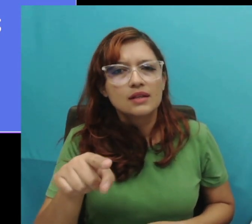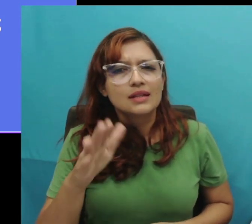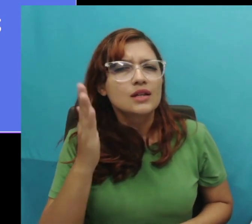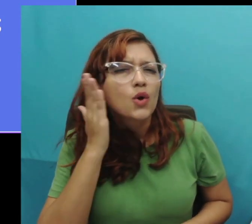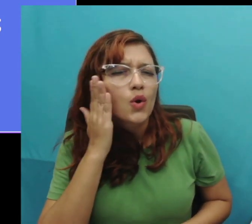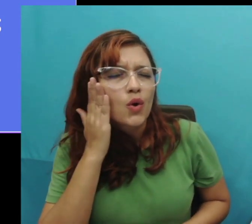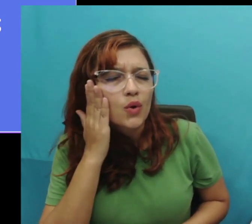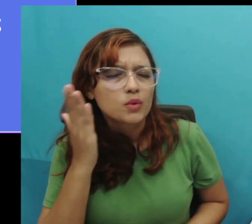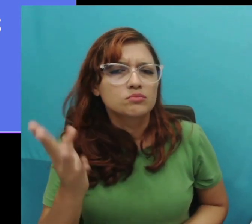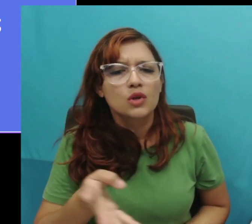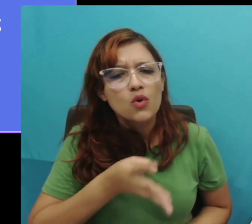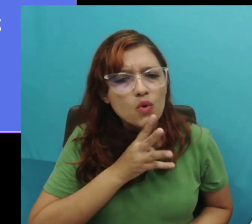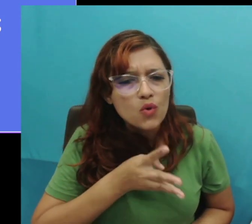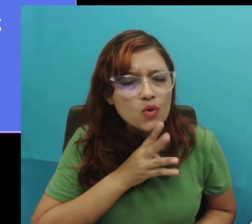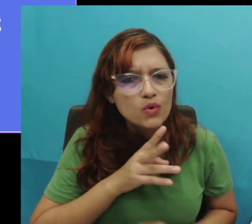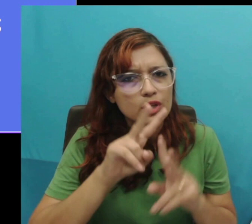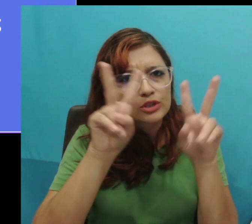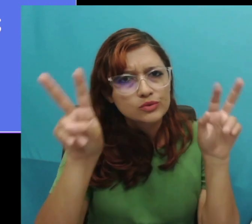pré-teste